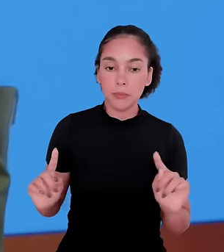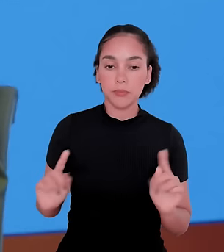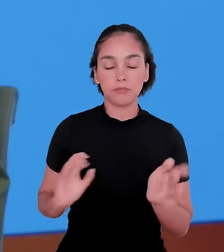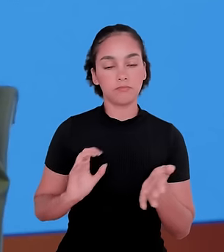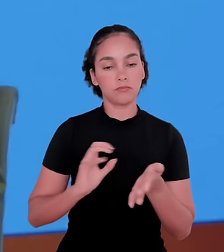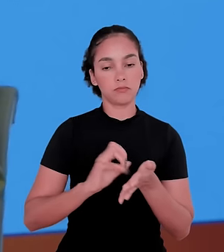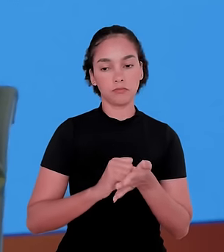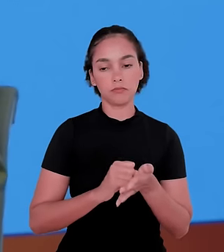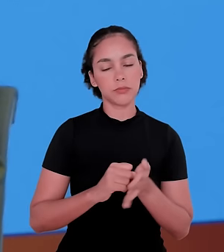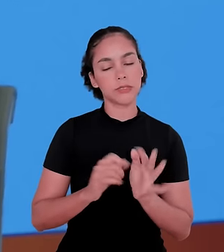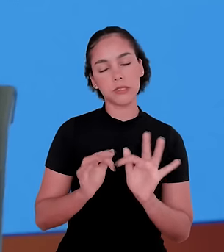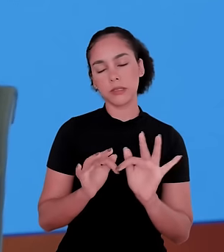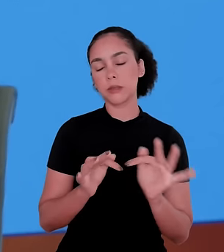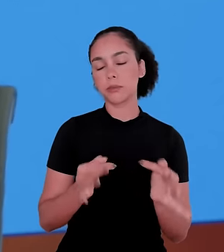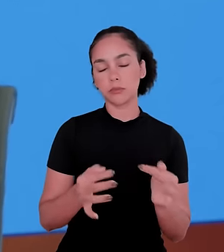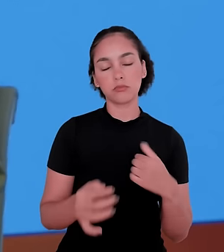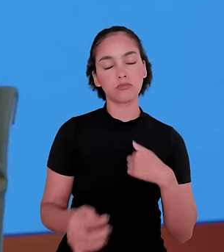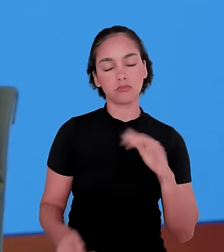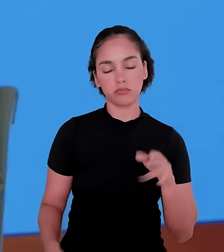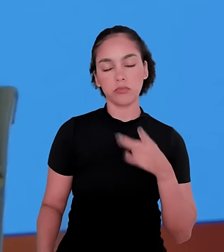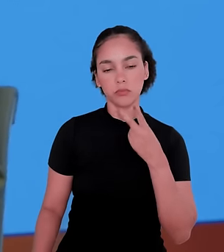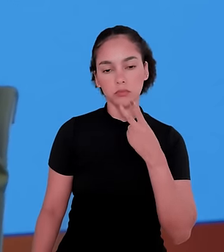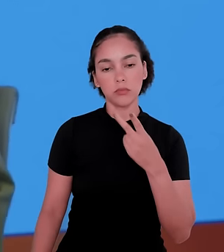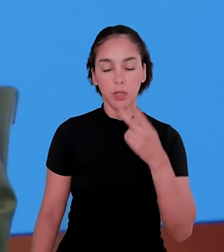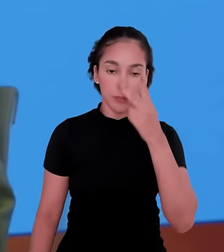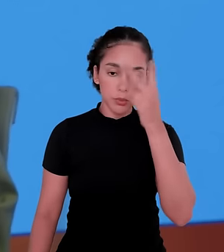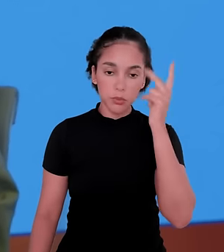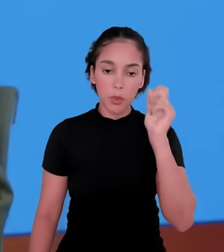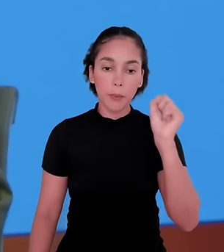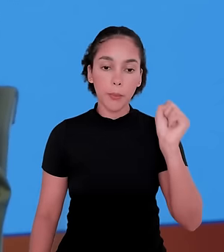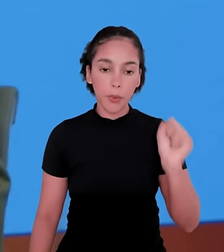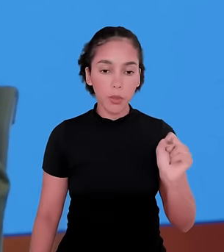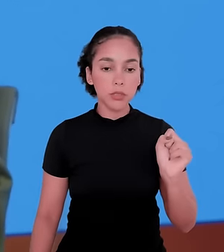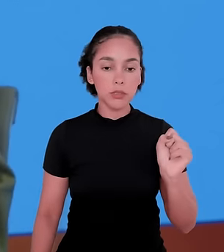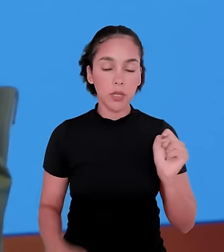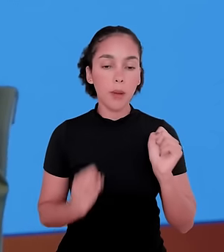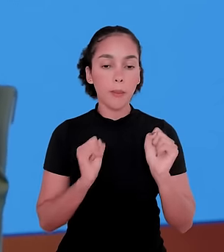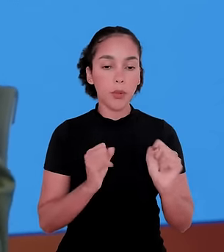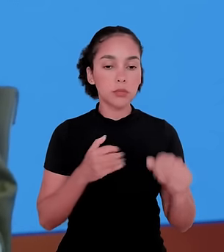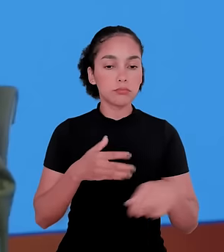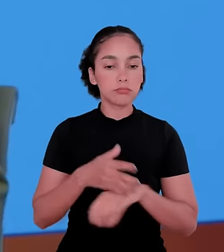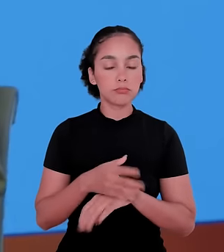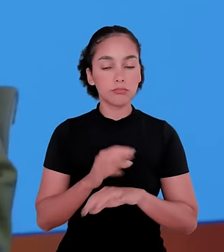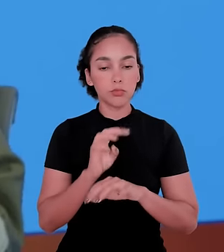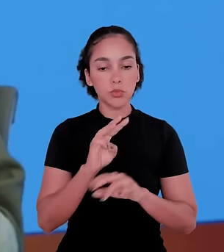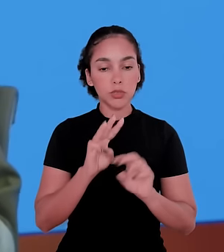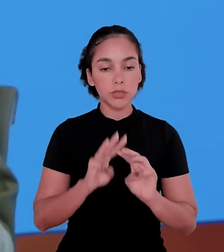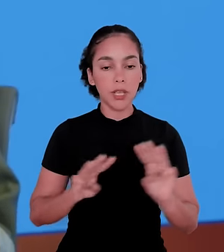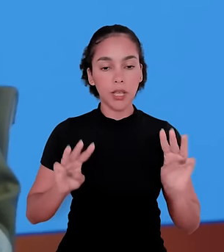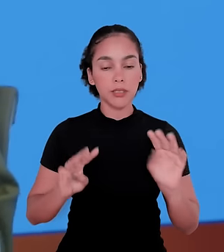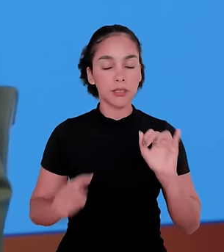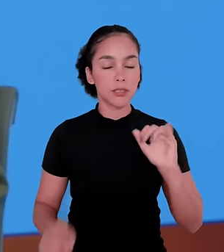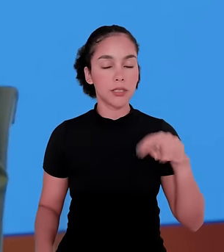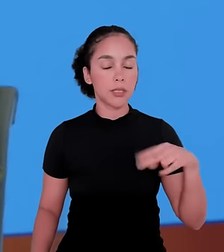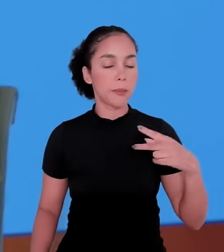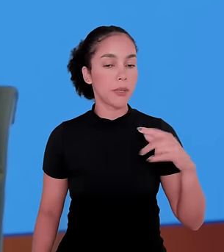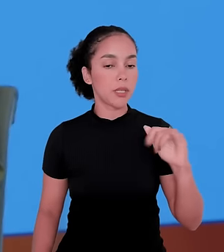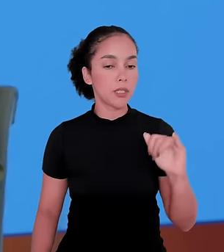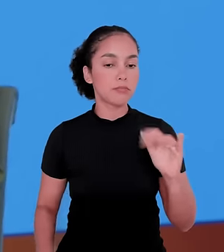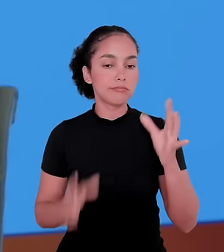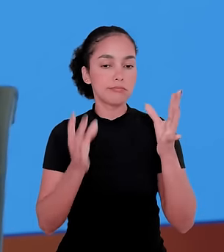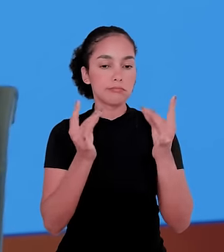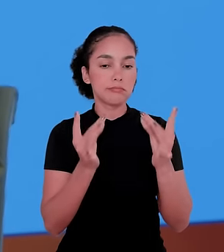registro da Marc Ele é bem simples como eu falei então a pessoa pode fazer ela mesma entrar no site do INPI e fazer todo o passo a passo e